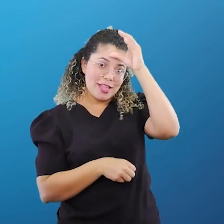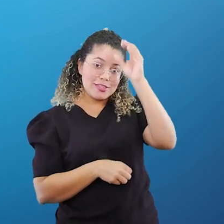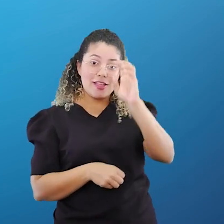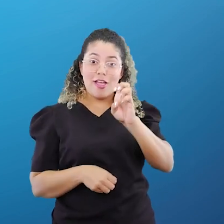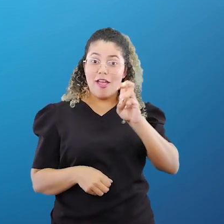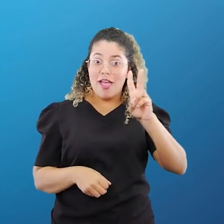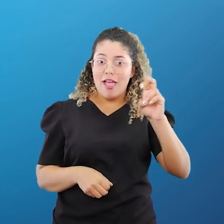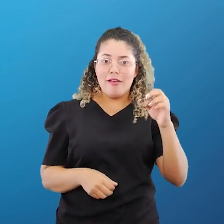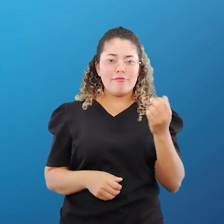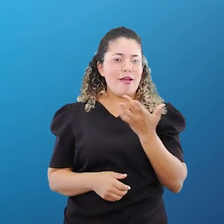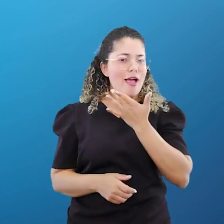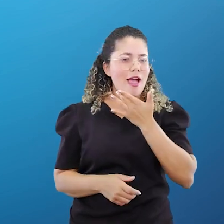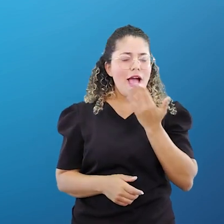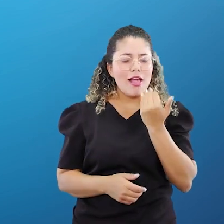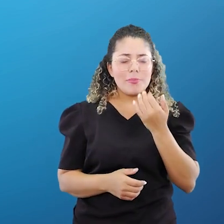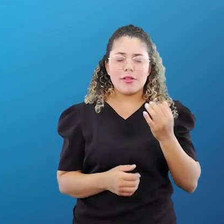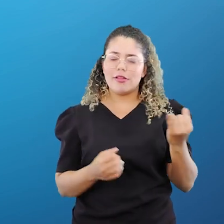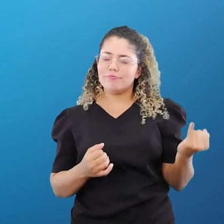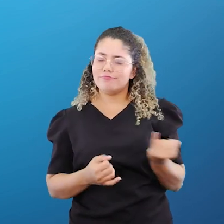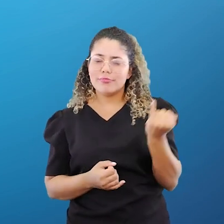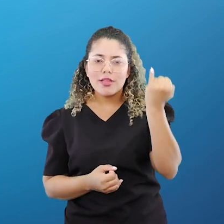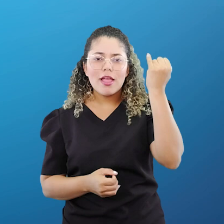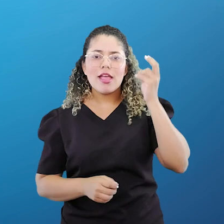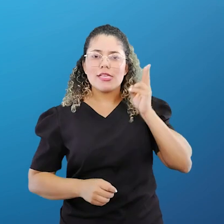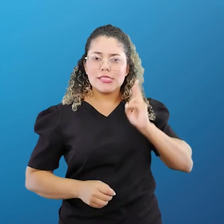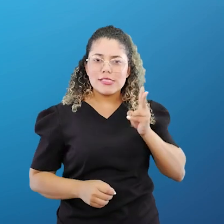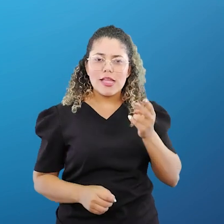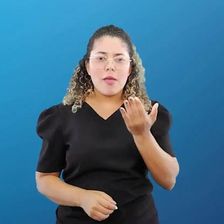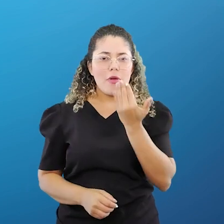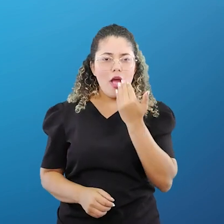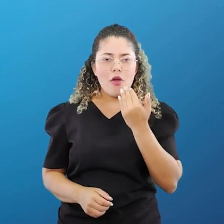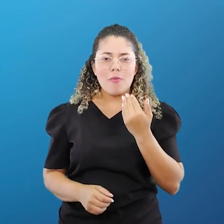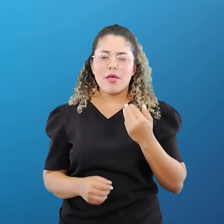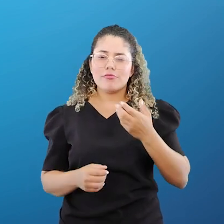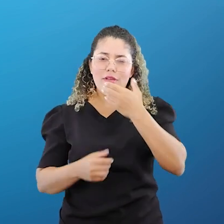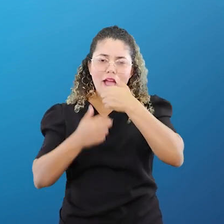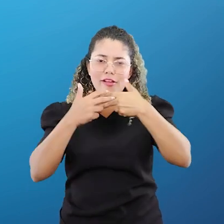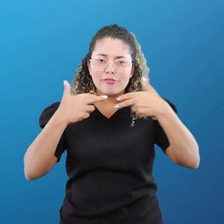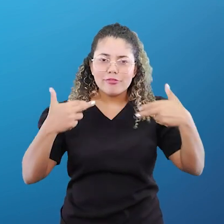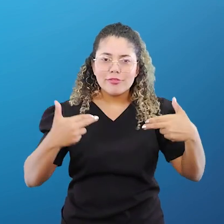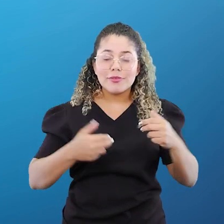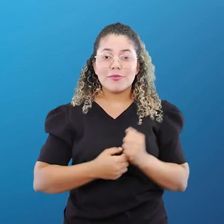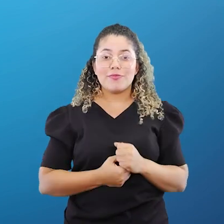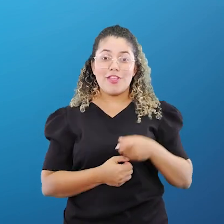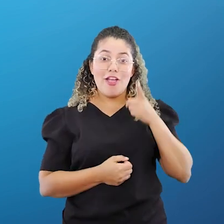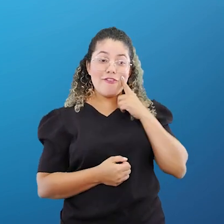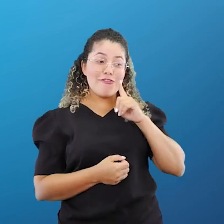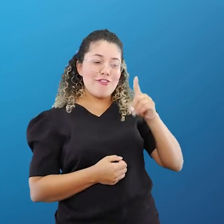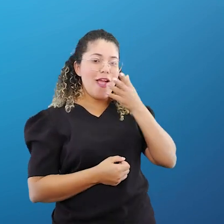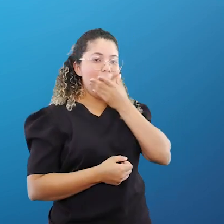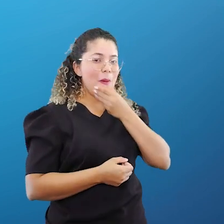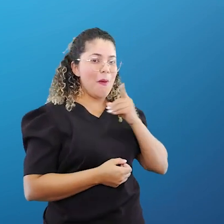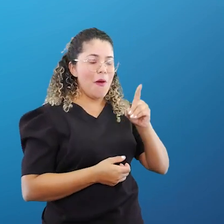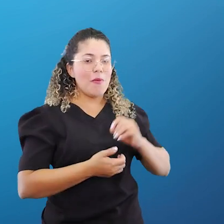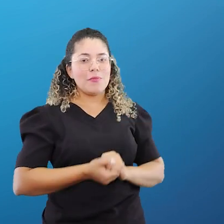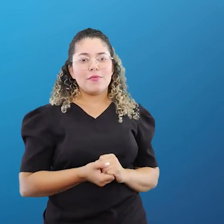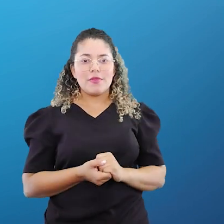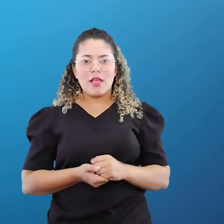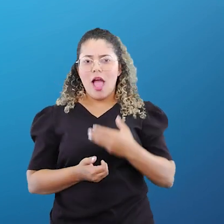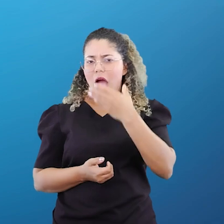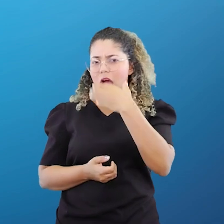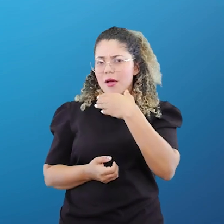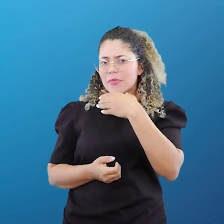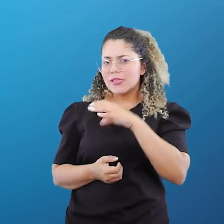A alimentação é fundamental. Mantenha sempre uma dieta rica em frutas. Aí tá ali o senhor, né? E quanto à maçã